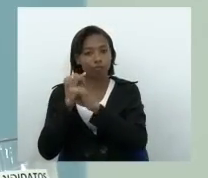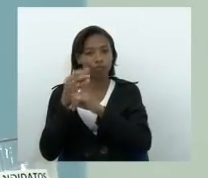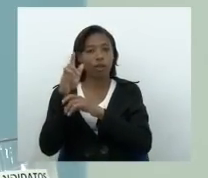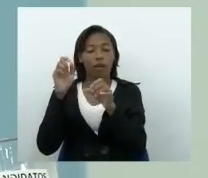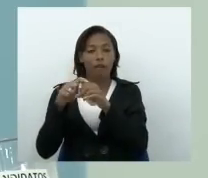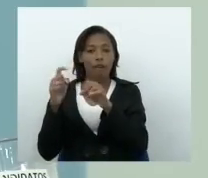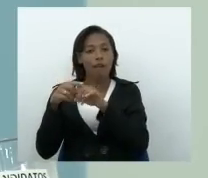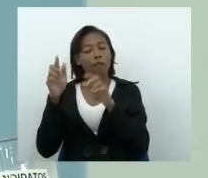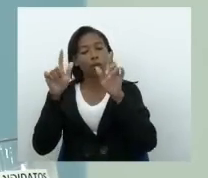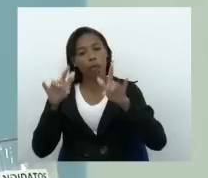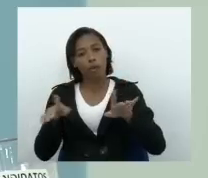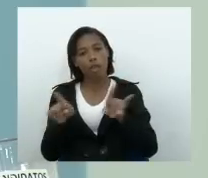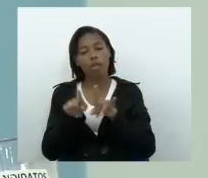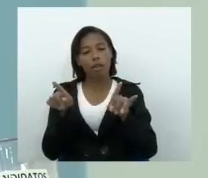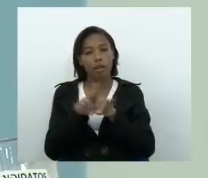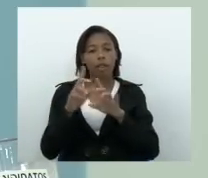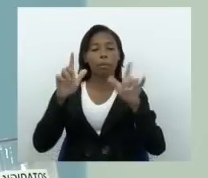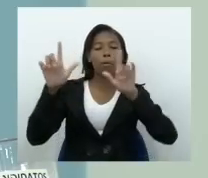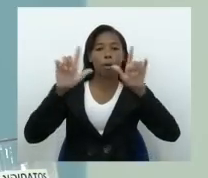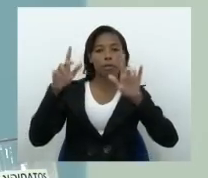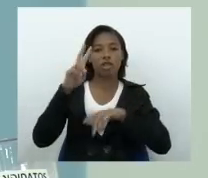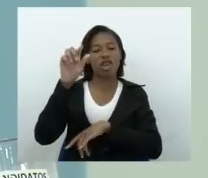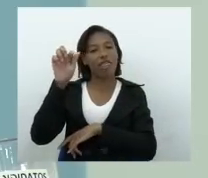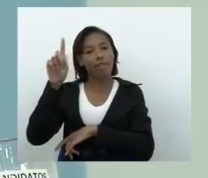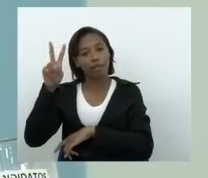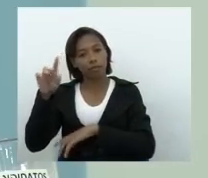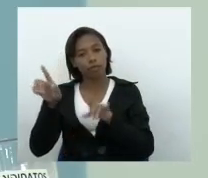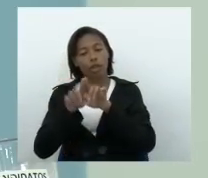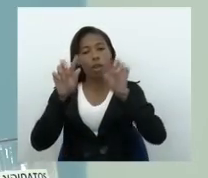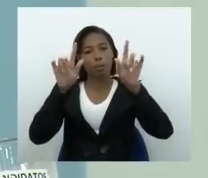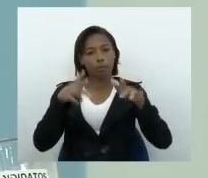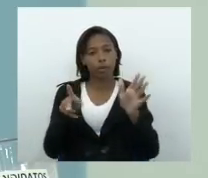o portal Gazeta News de Guarulhos, GTV Guarulhos e o site